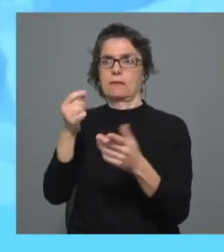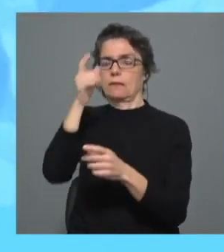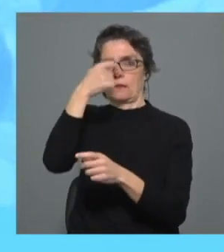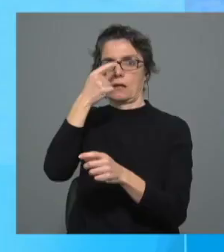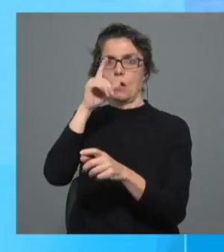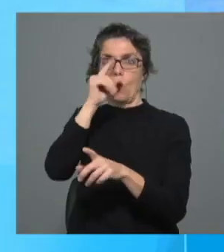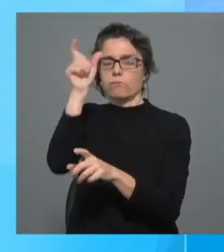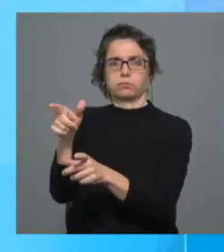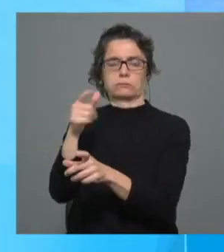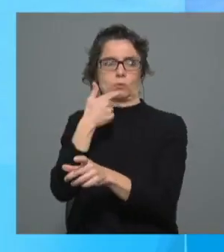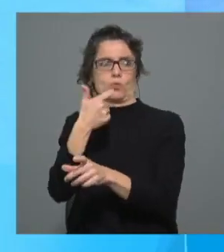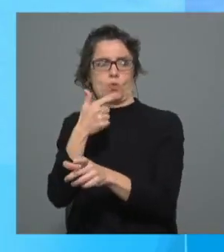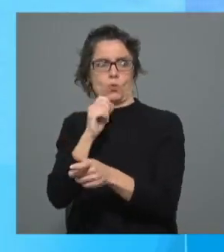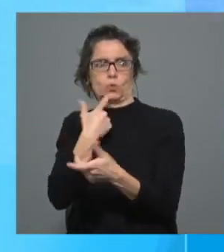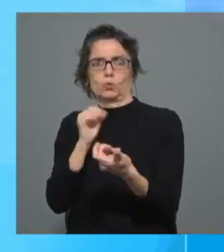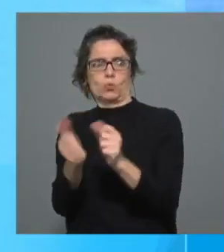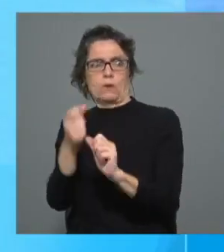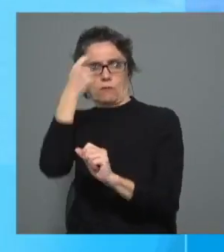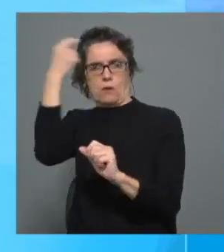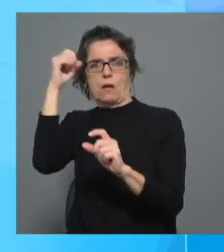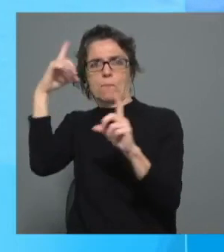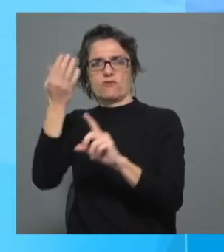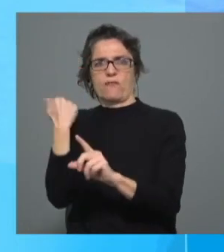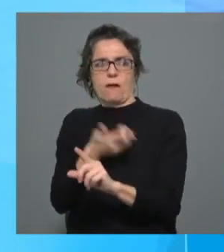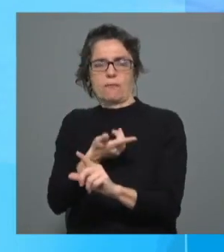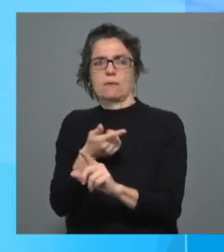Que fragilizou e que está aí fragilizando, nomeadamente